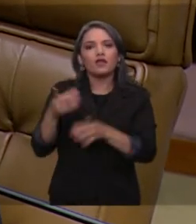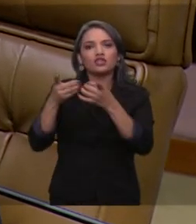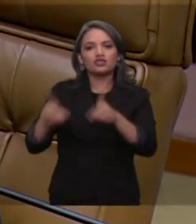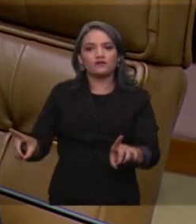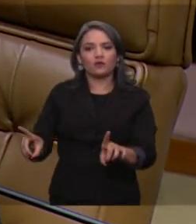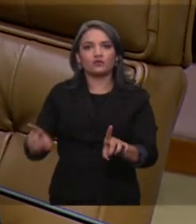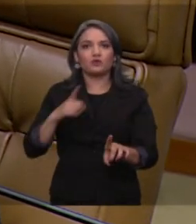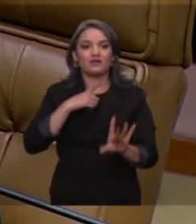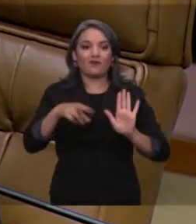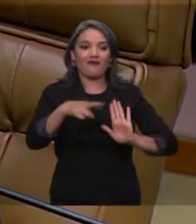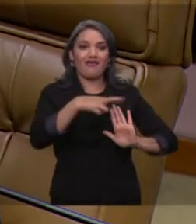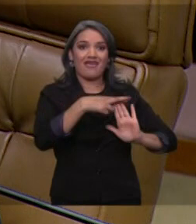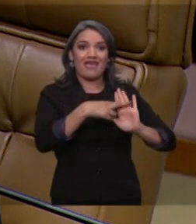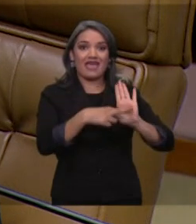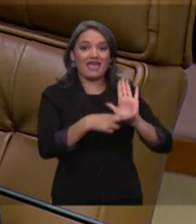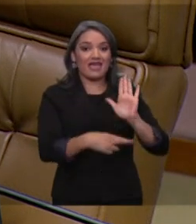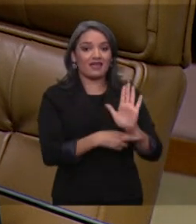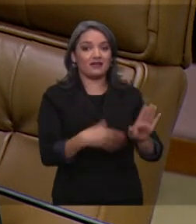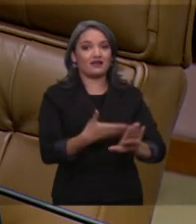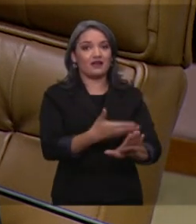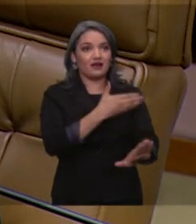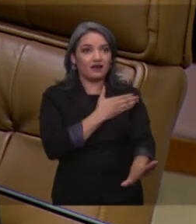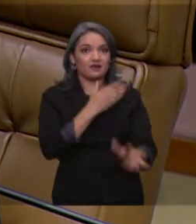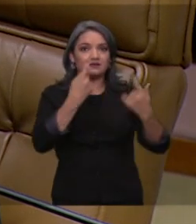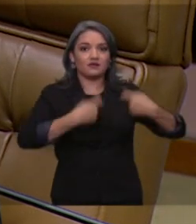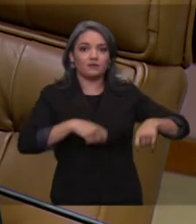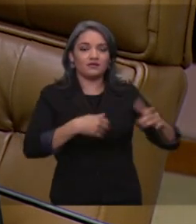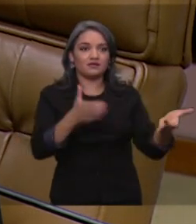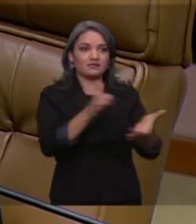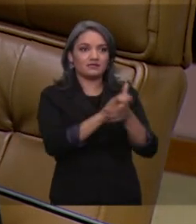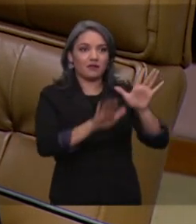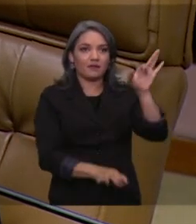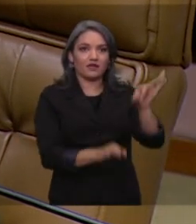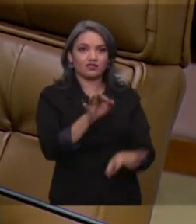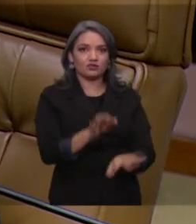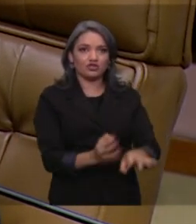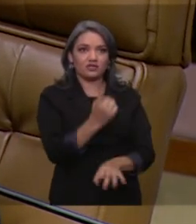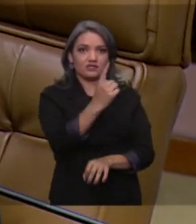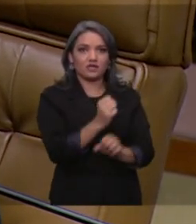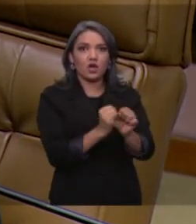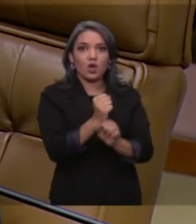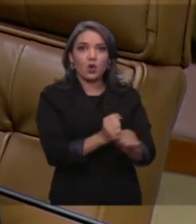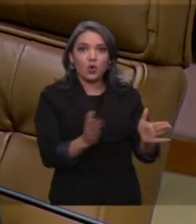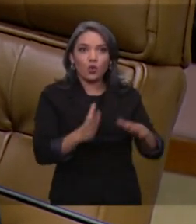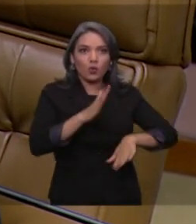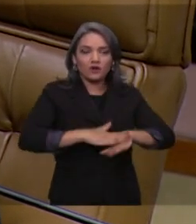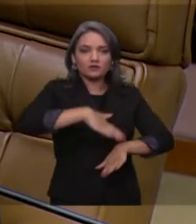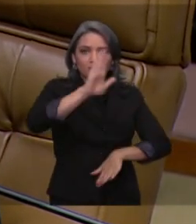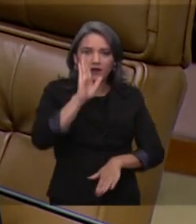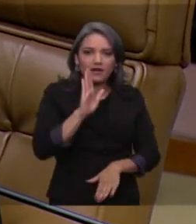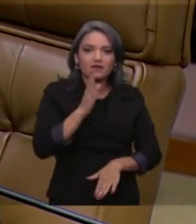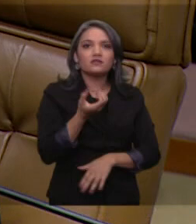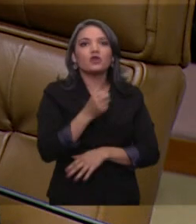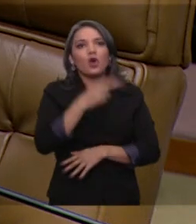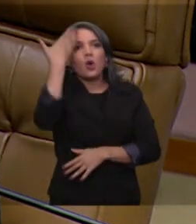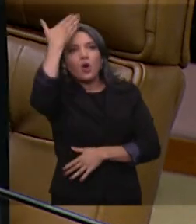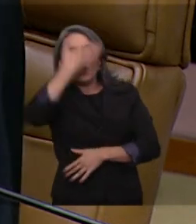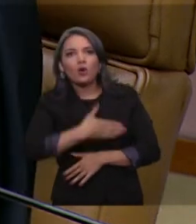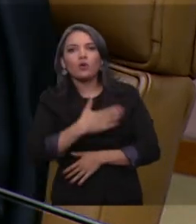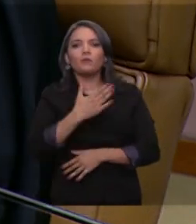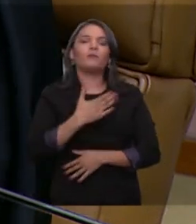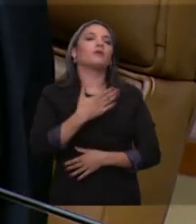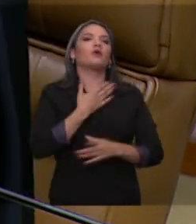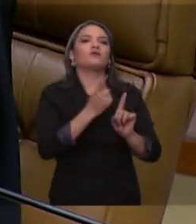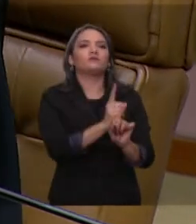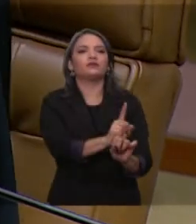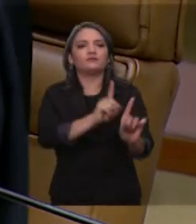suprimindo o requisito de prévia separação judicial por mais de 1 ano ou de comprovada separação de fato por mais de